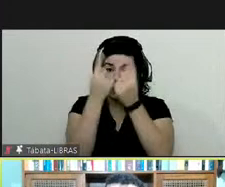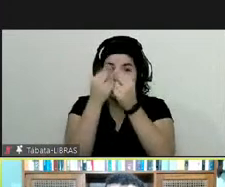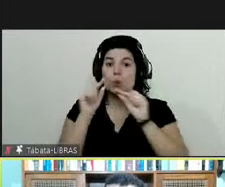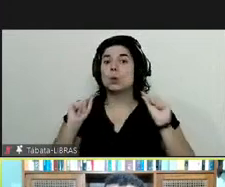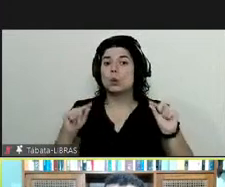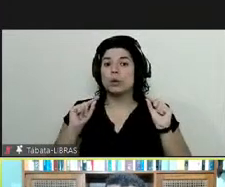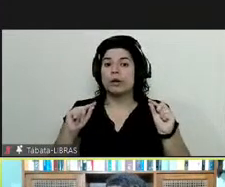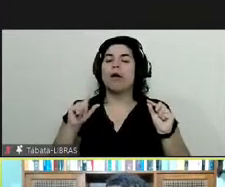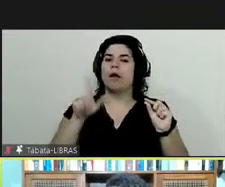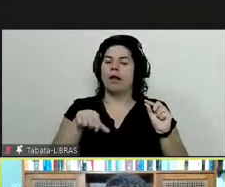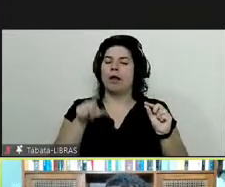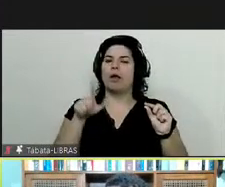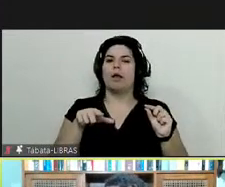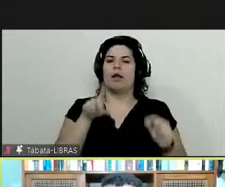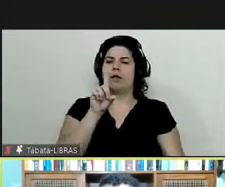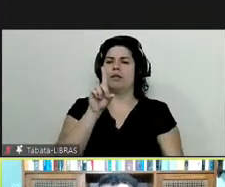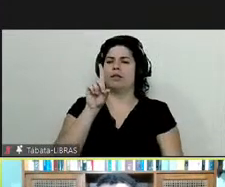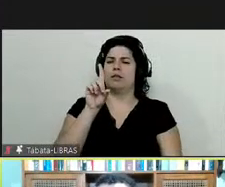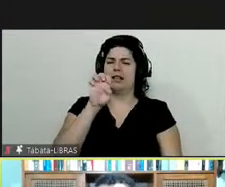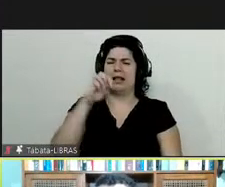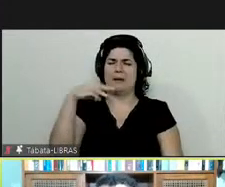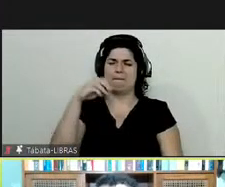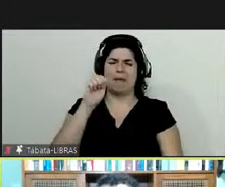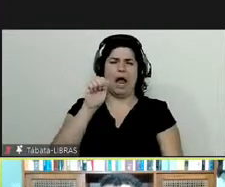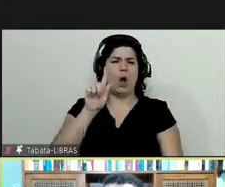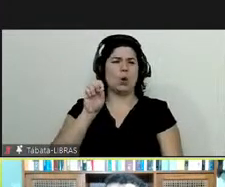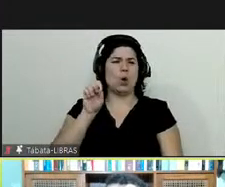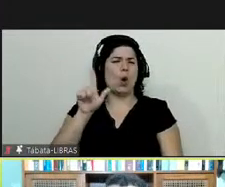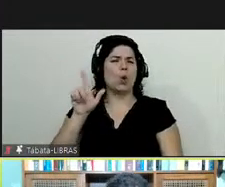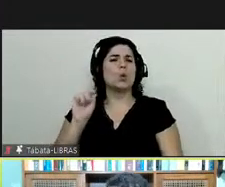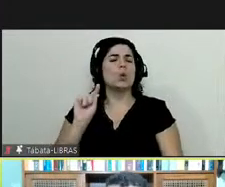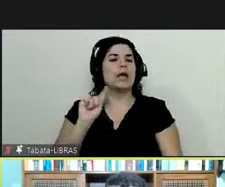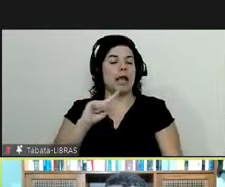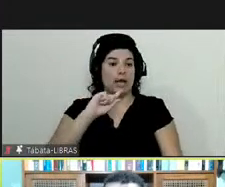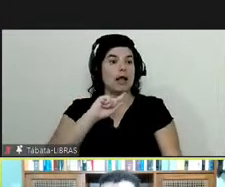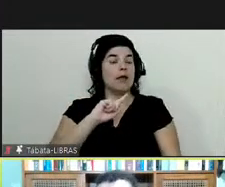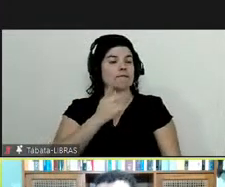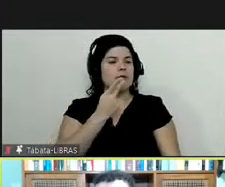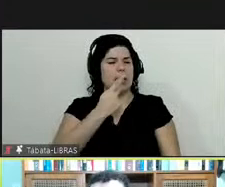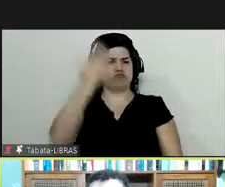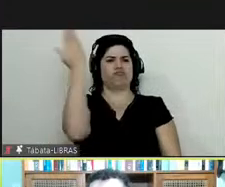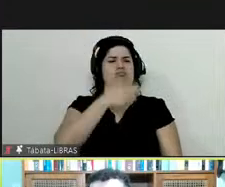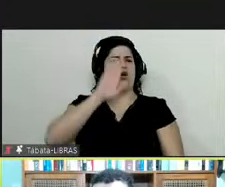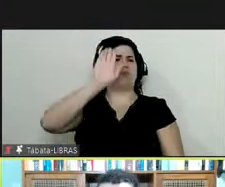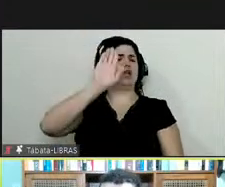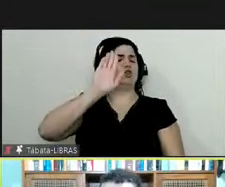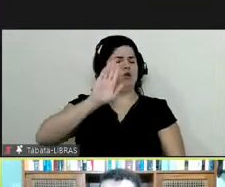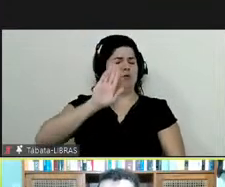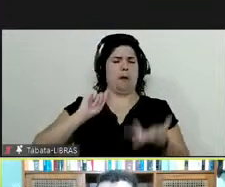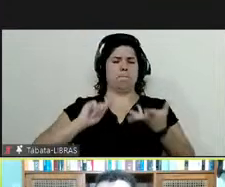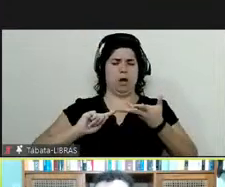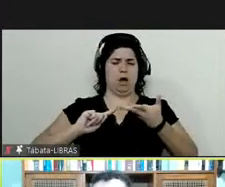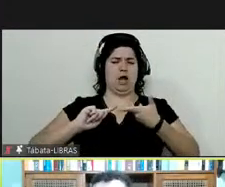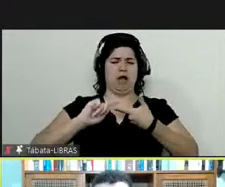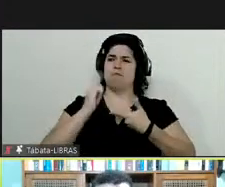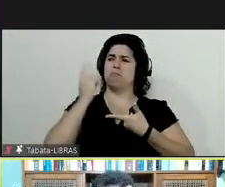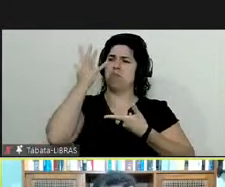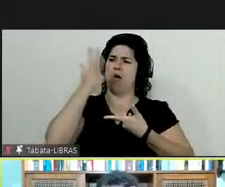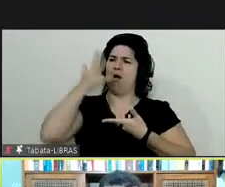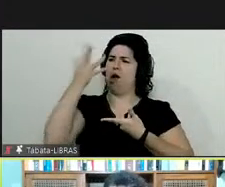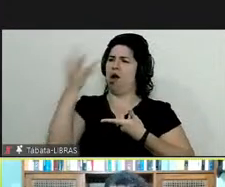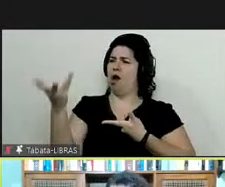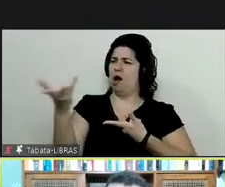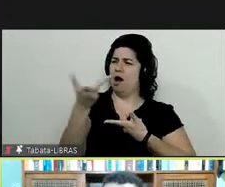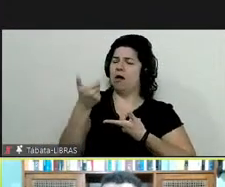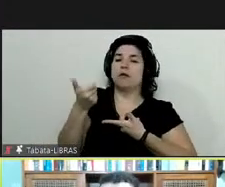de anos atrás era lidar com os demagogos ou seja aqueles que Prometeram mundos e Fundos né aqueles que falavam muito bem mas que no final